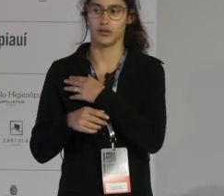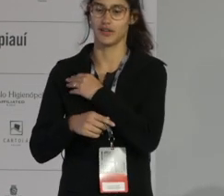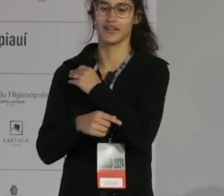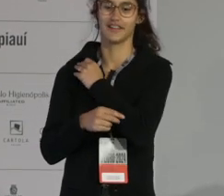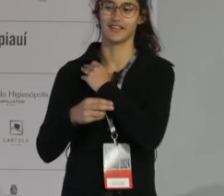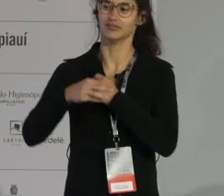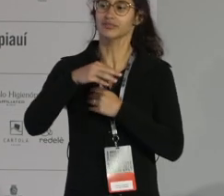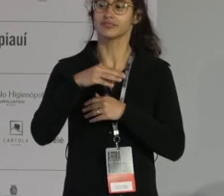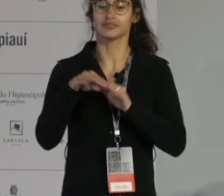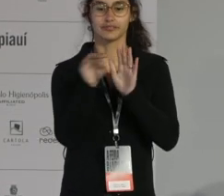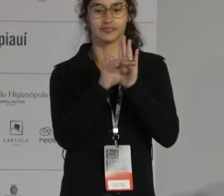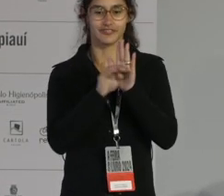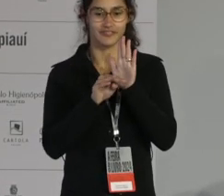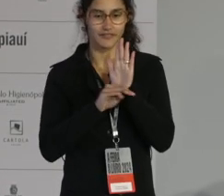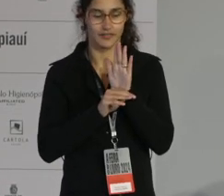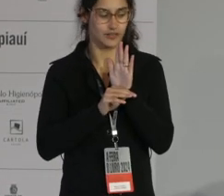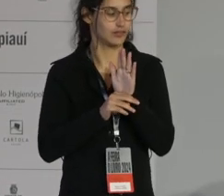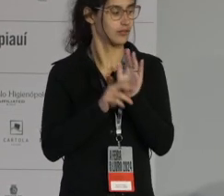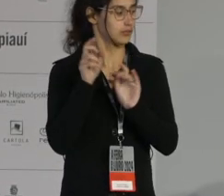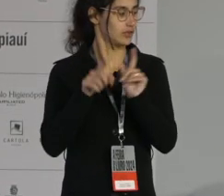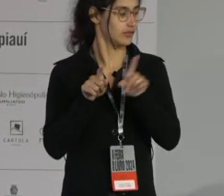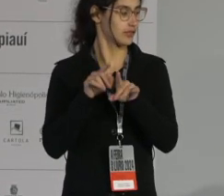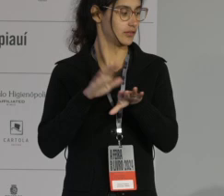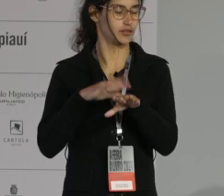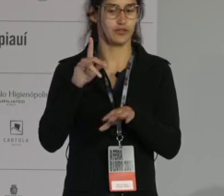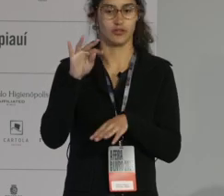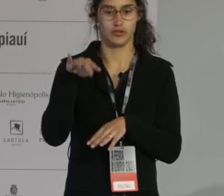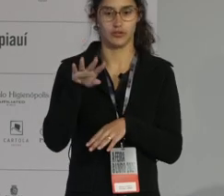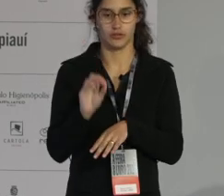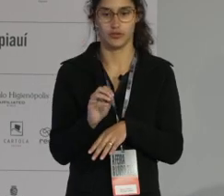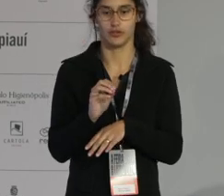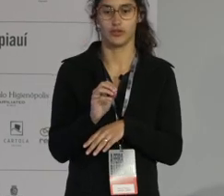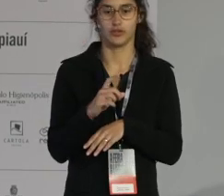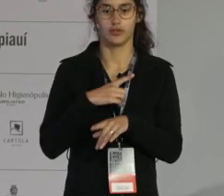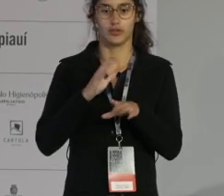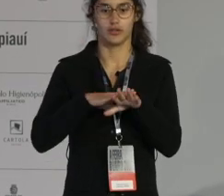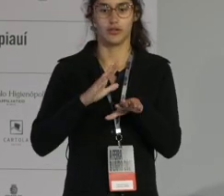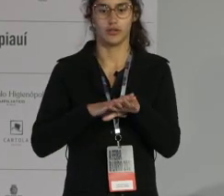de pessoas que tomam Getúlio Vargas como bandeira.